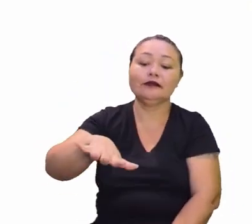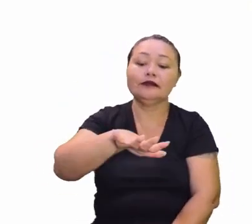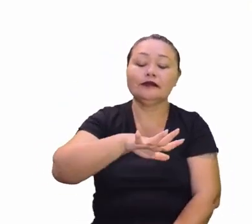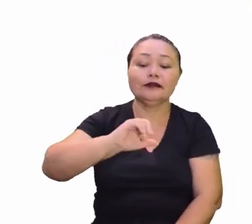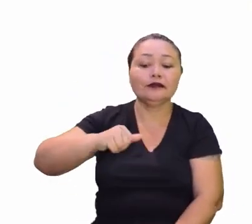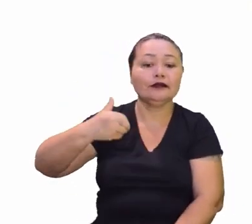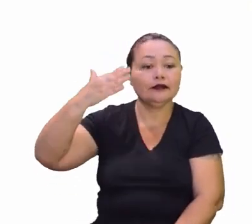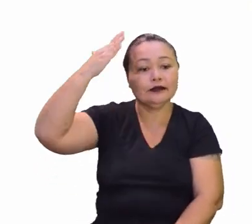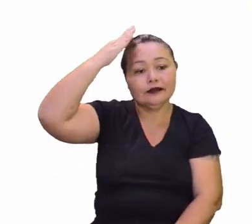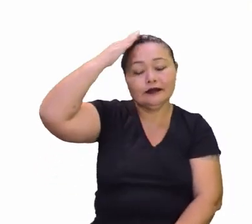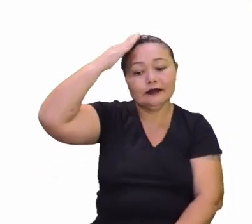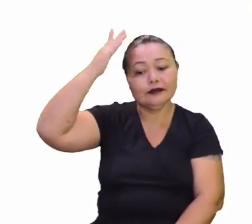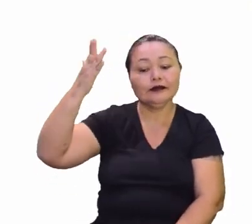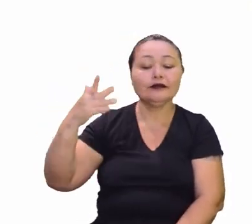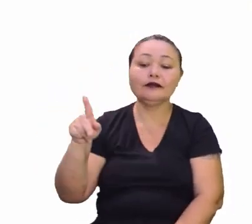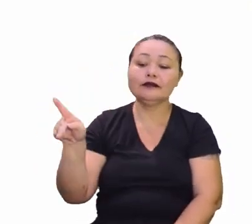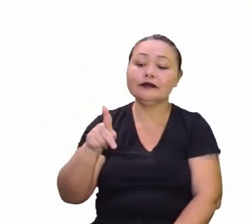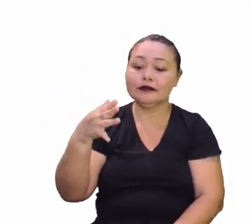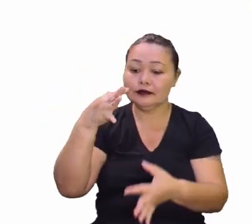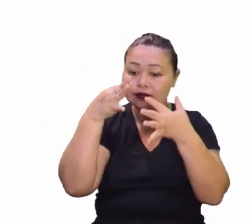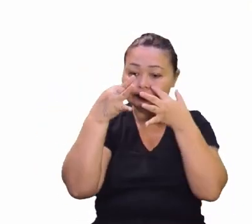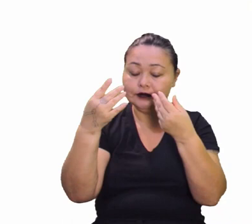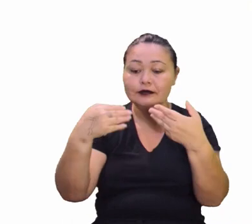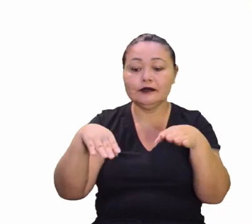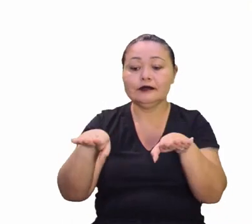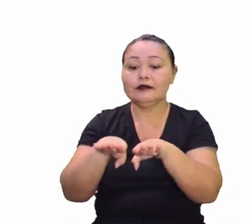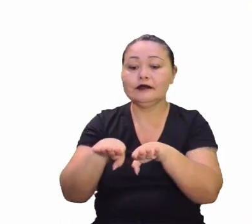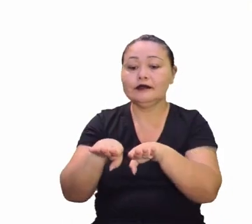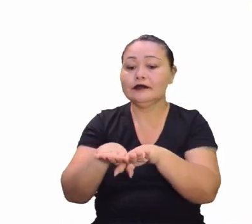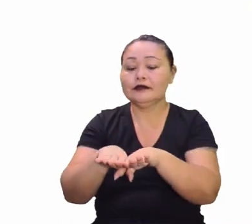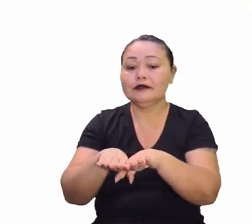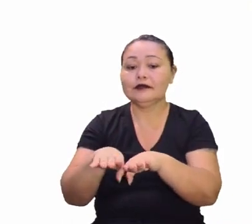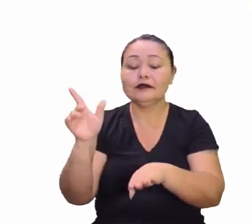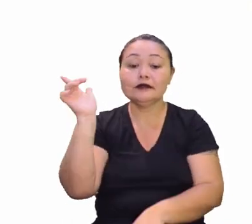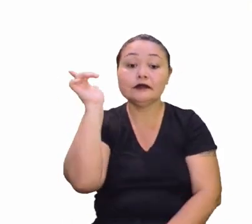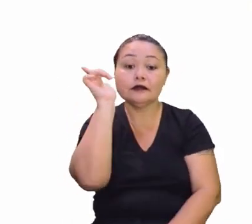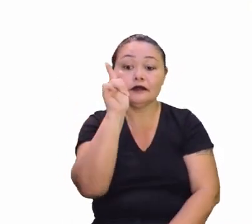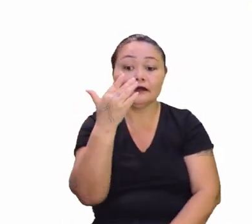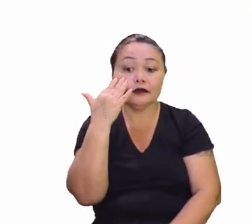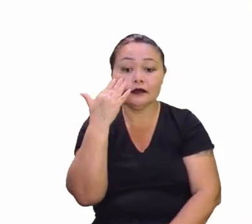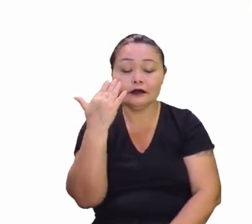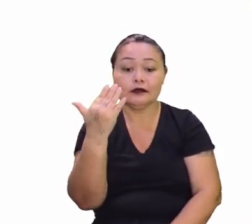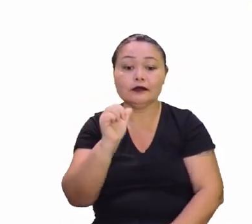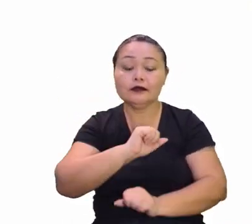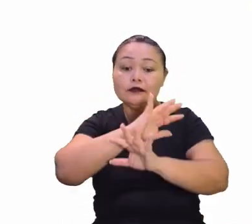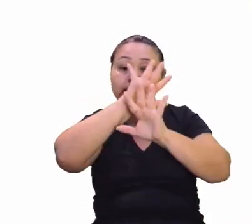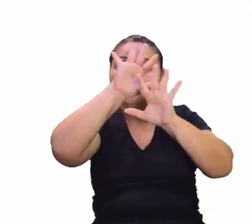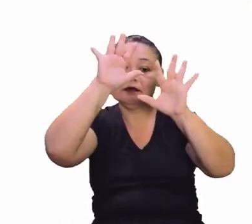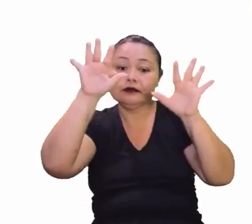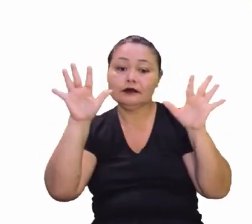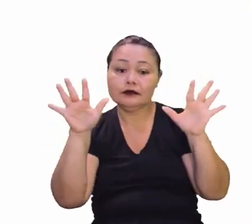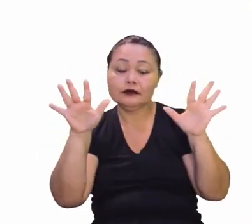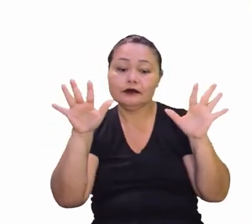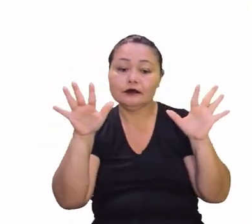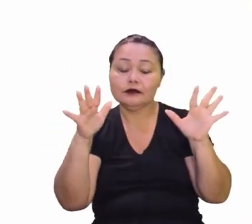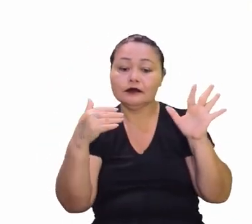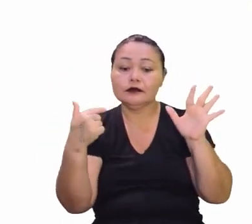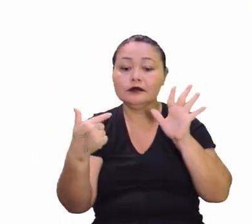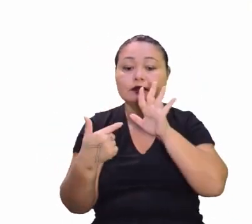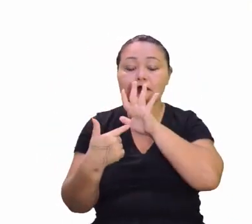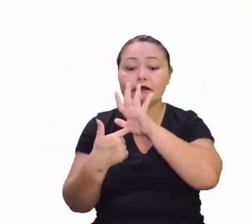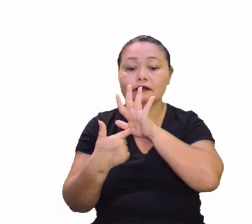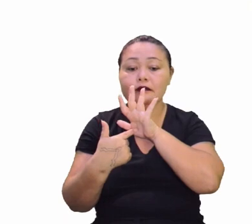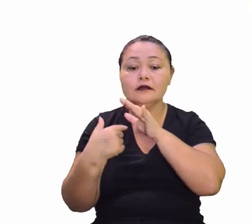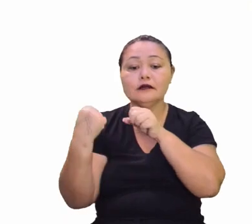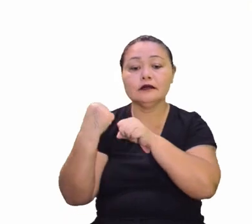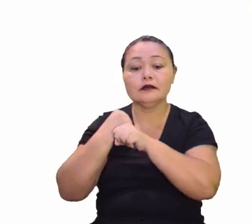de Paraná, nossos professores presenciais também. E aqui a gente consegue ver, né, bem claro, né, professor Jorge, essa representação